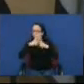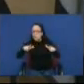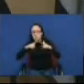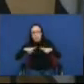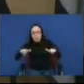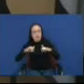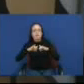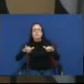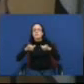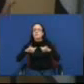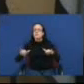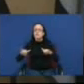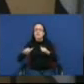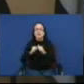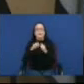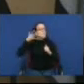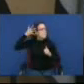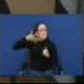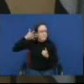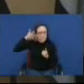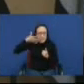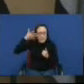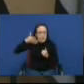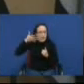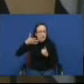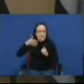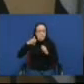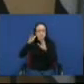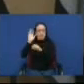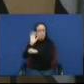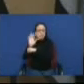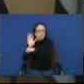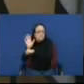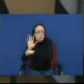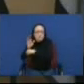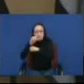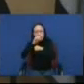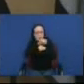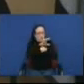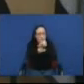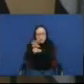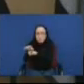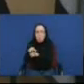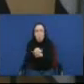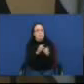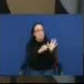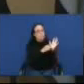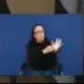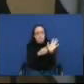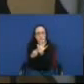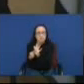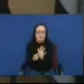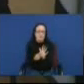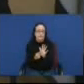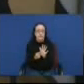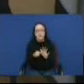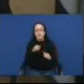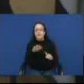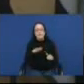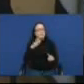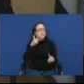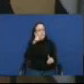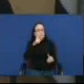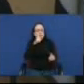e palestras, o que a gente pode estar levando até onde essas pessoas trabalhem e queiram trabalhar com adolescentes,